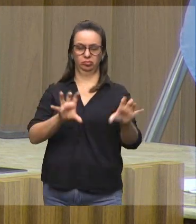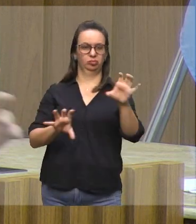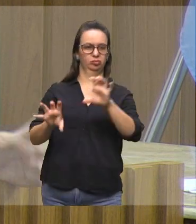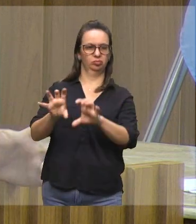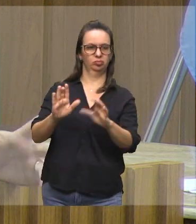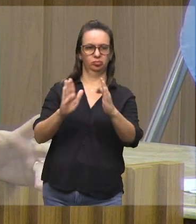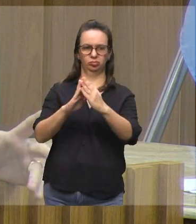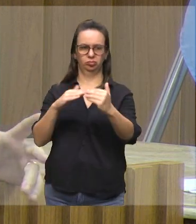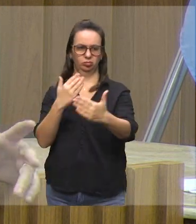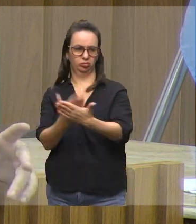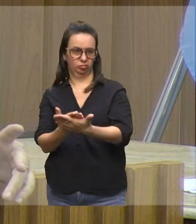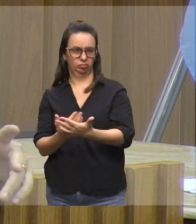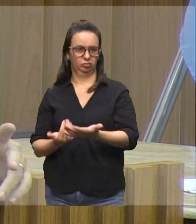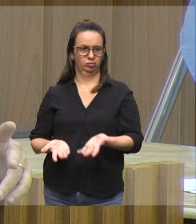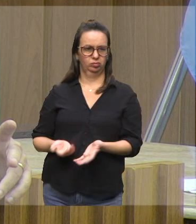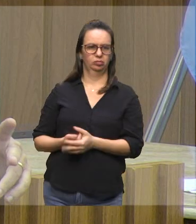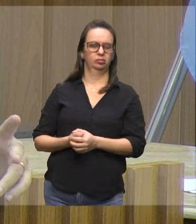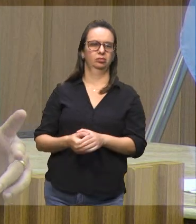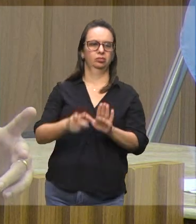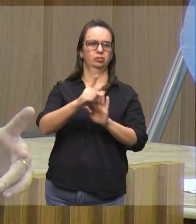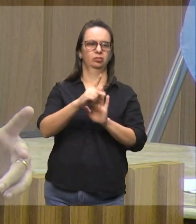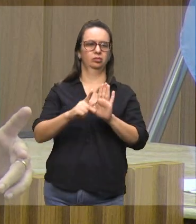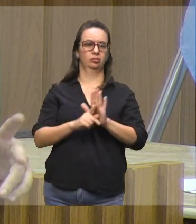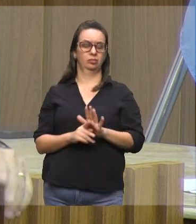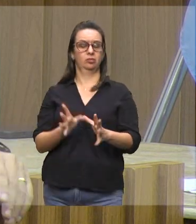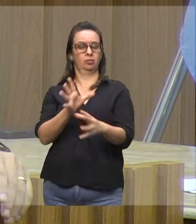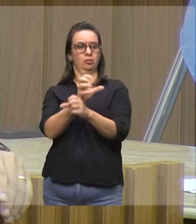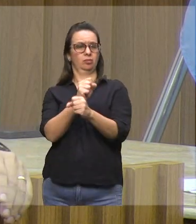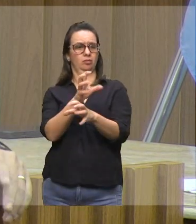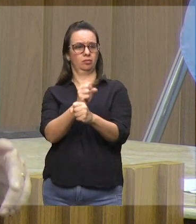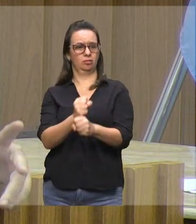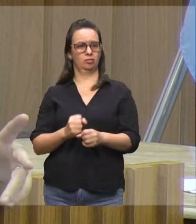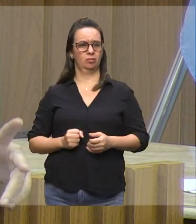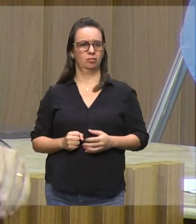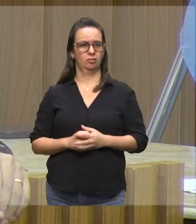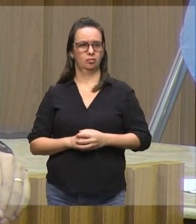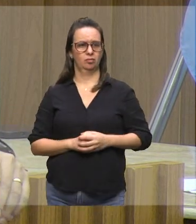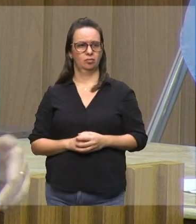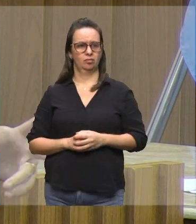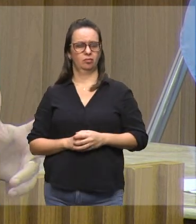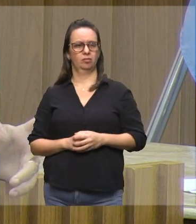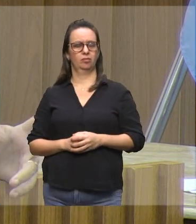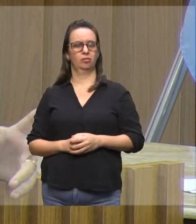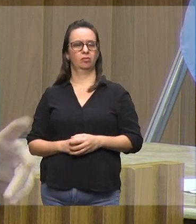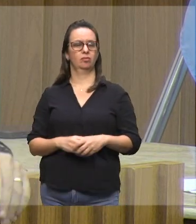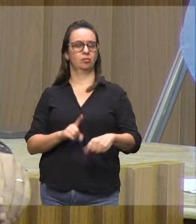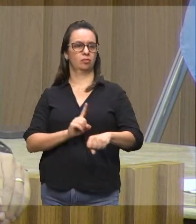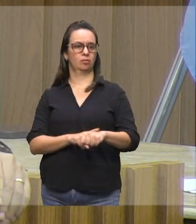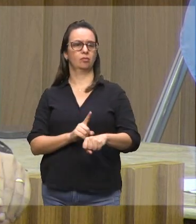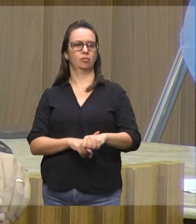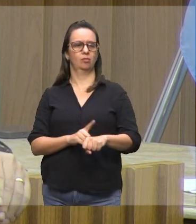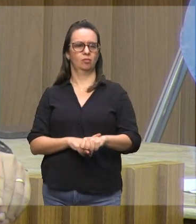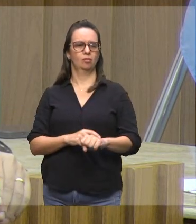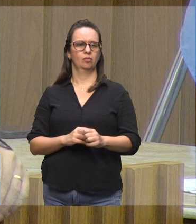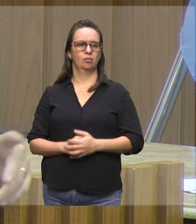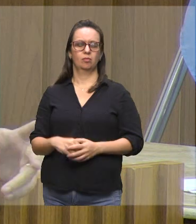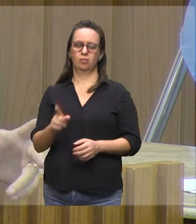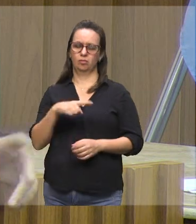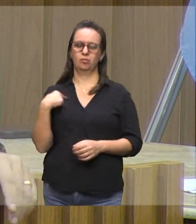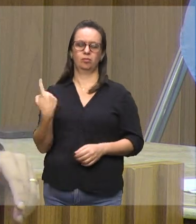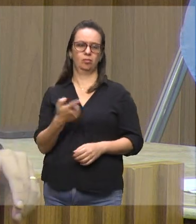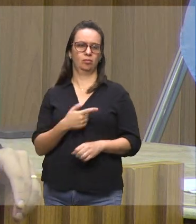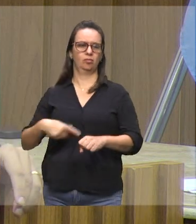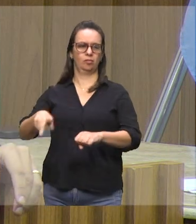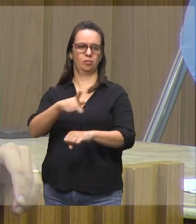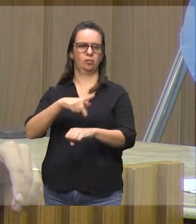Mas é um projeto que vem contribuir com o atual cenário que a educação no nosso país, estado e